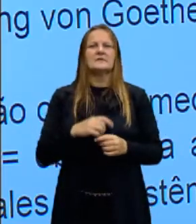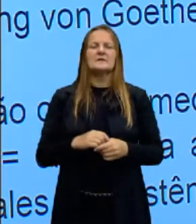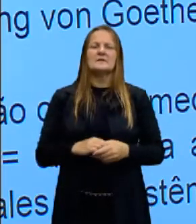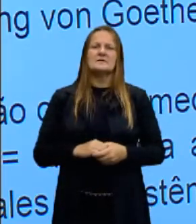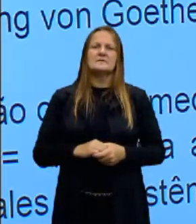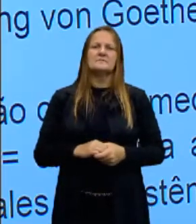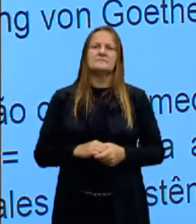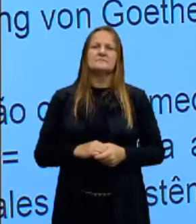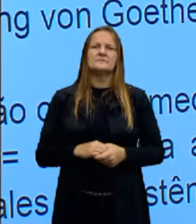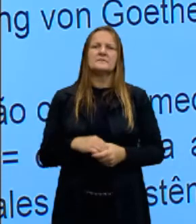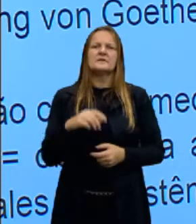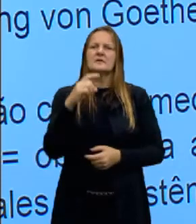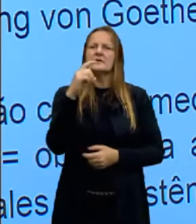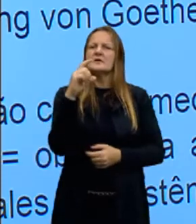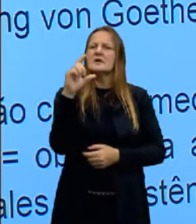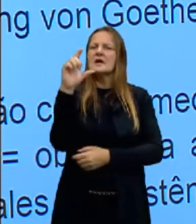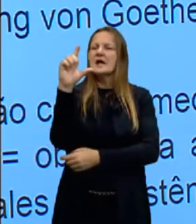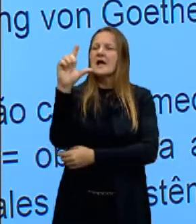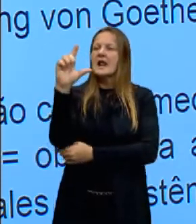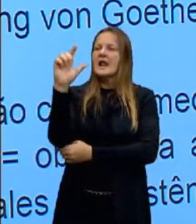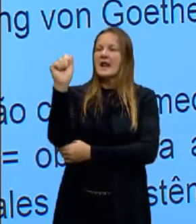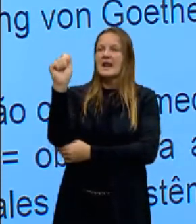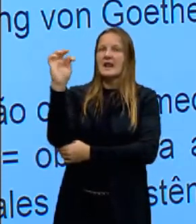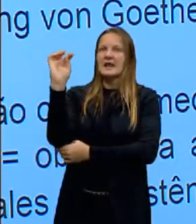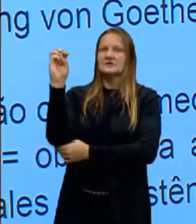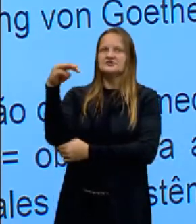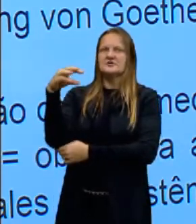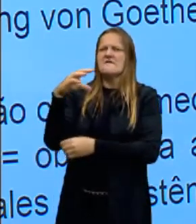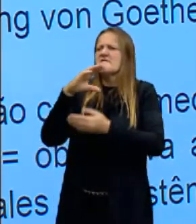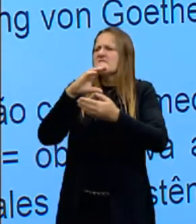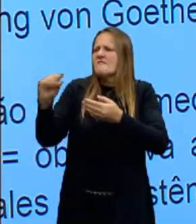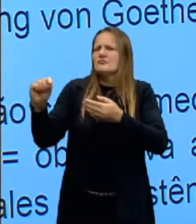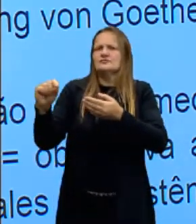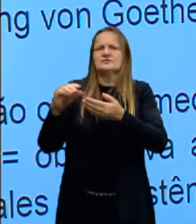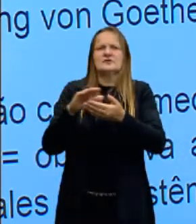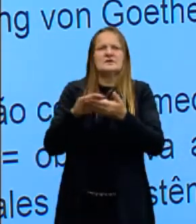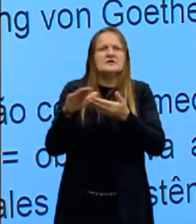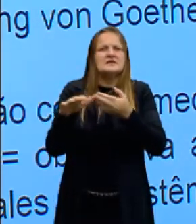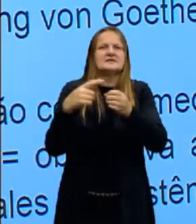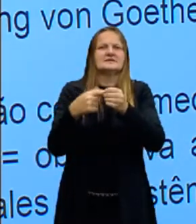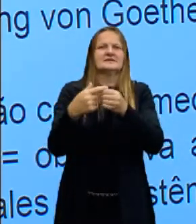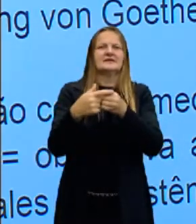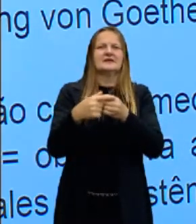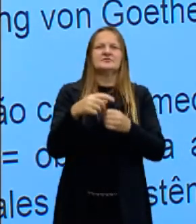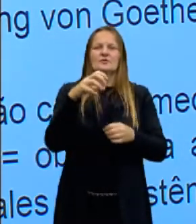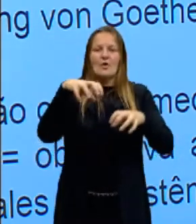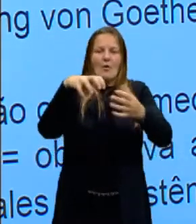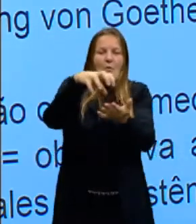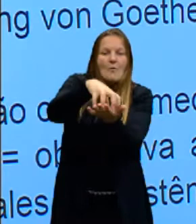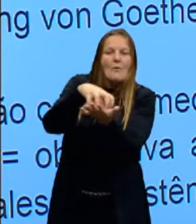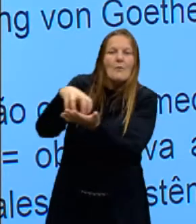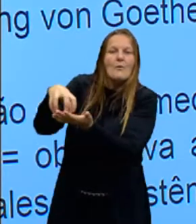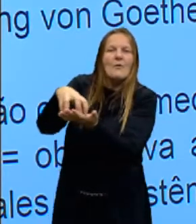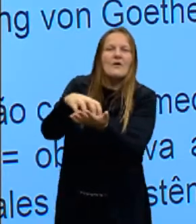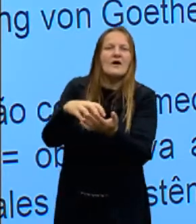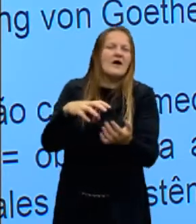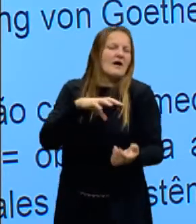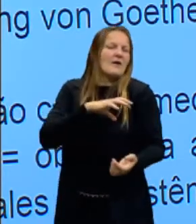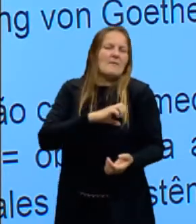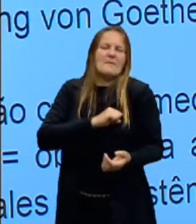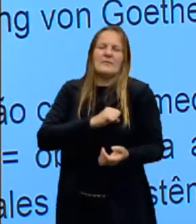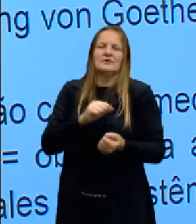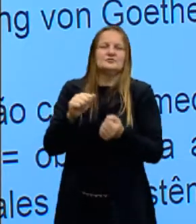Urban né que aí latim fuja da cidade então vai para o Maia vai para uma aldeia viver com sua amada o